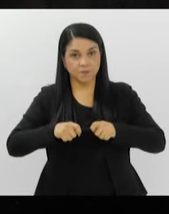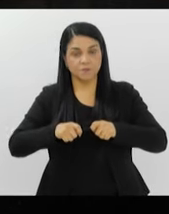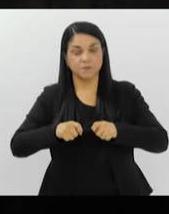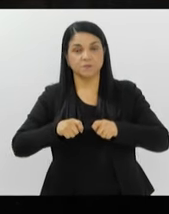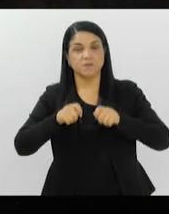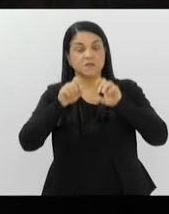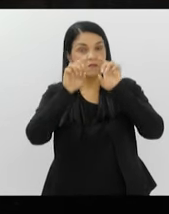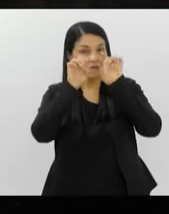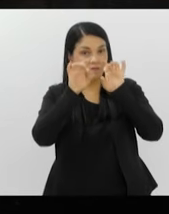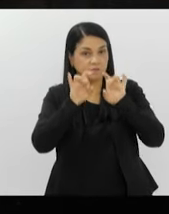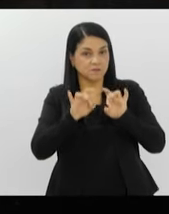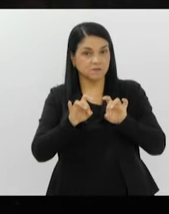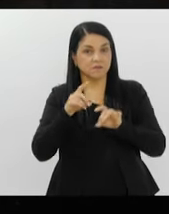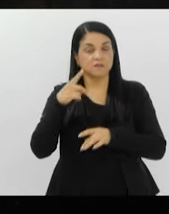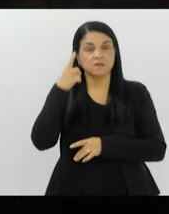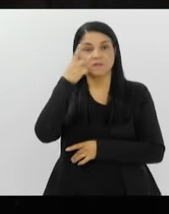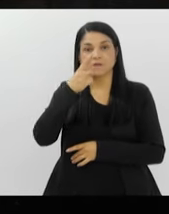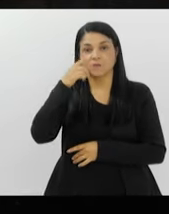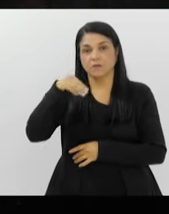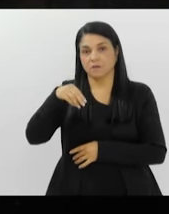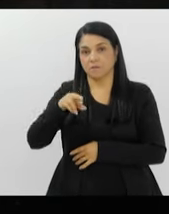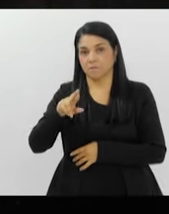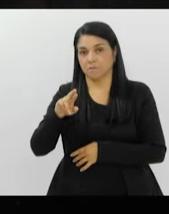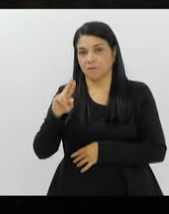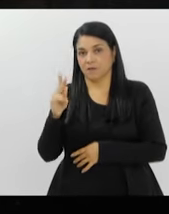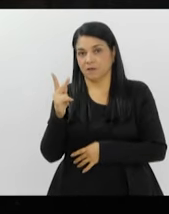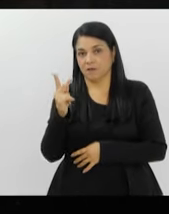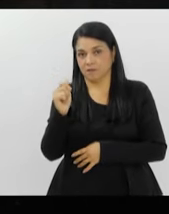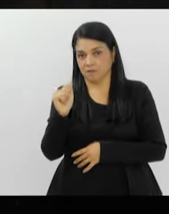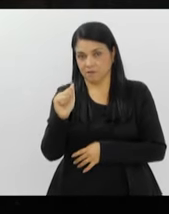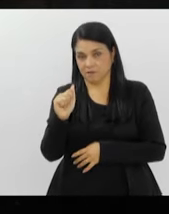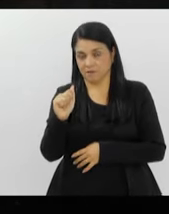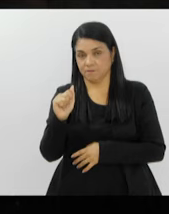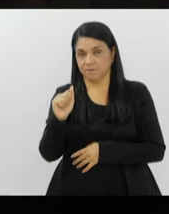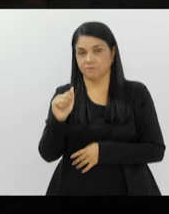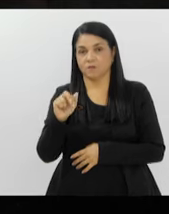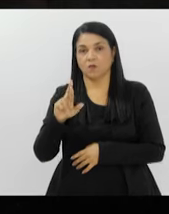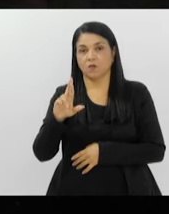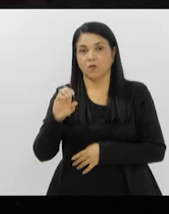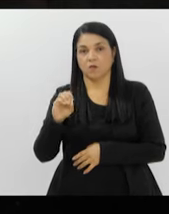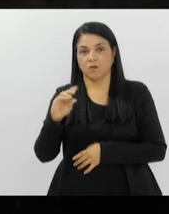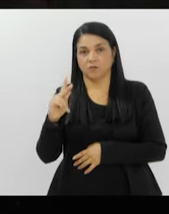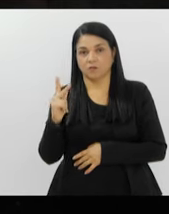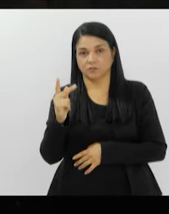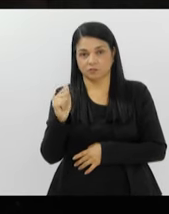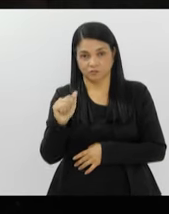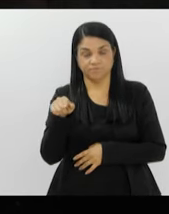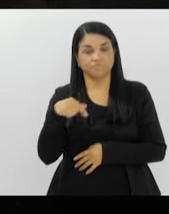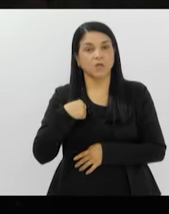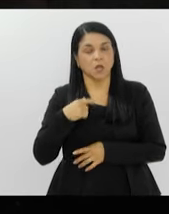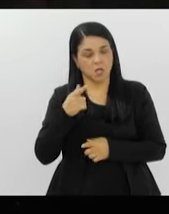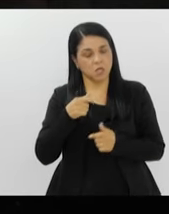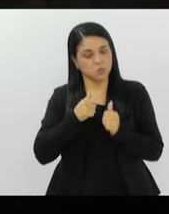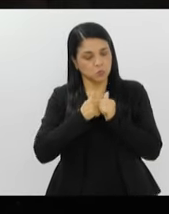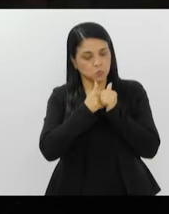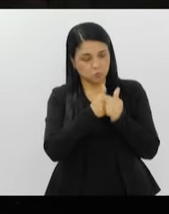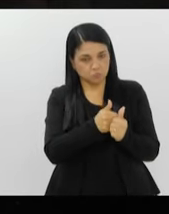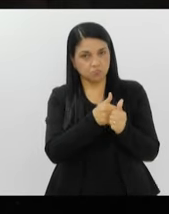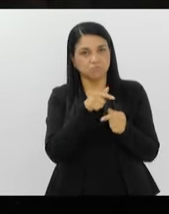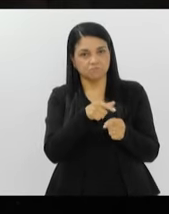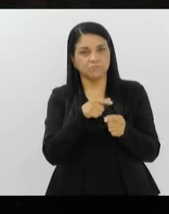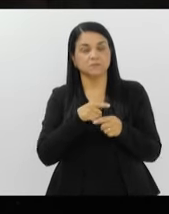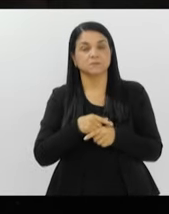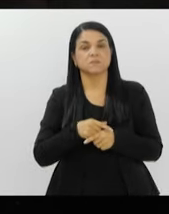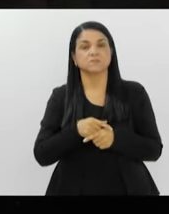específica da deputada Marta Rocha e nesse tema eu aigo que é a